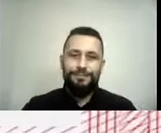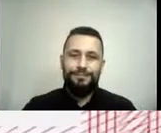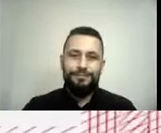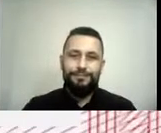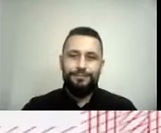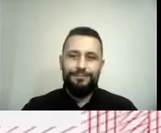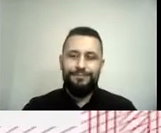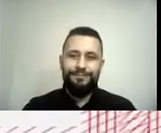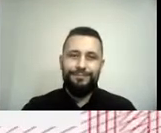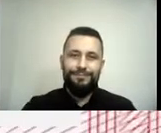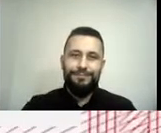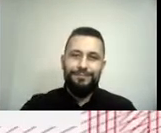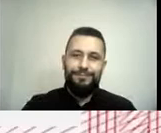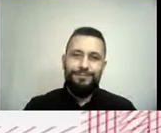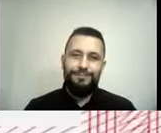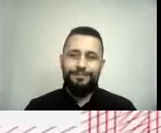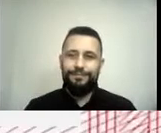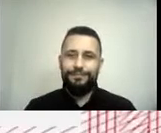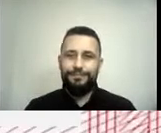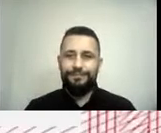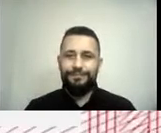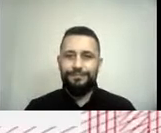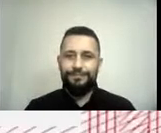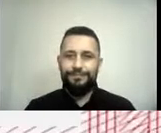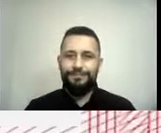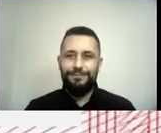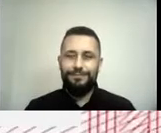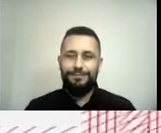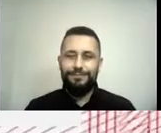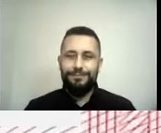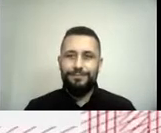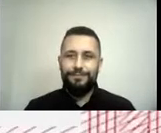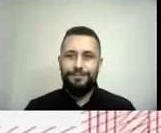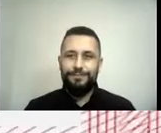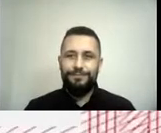Por favor, Carlos Eduardo, pode proceder à chamada dos demais.